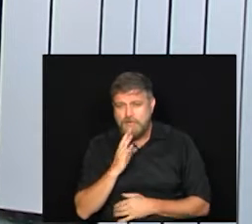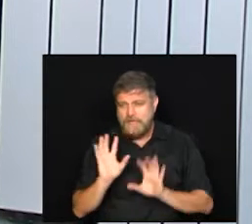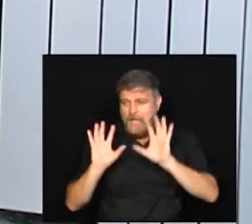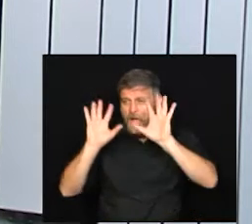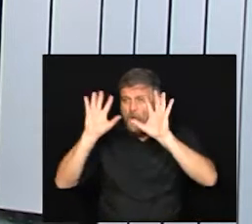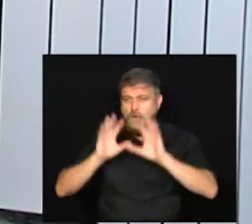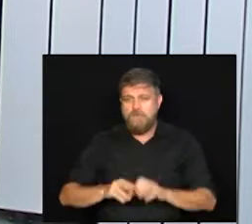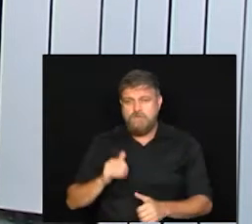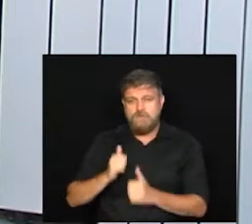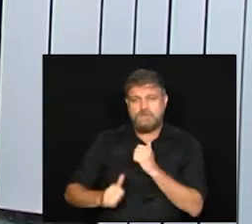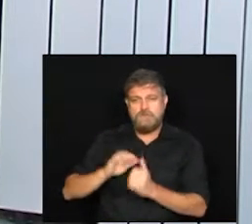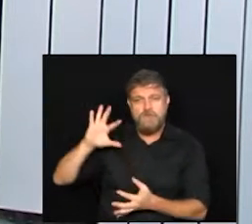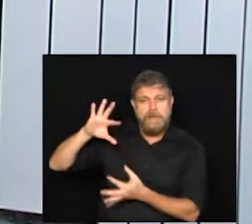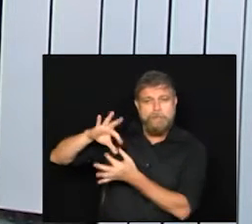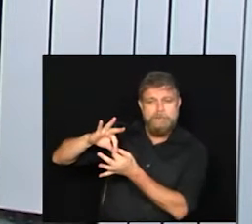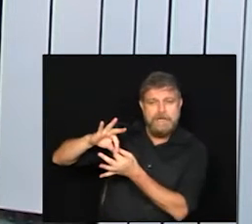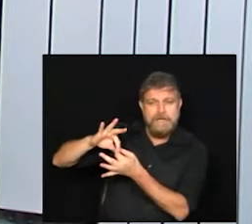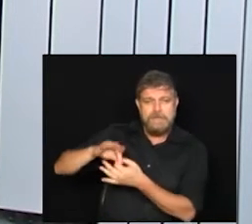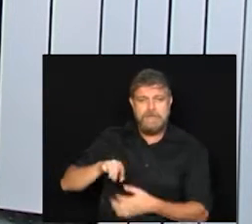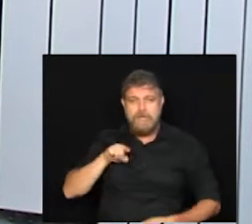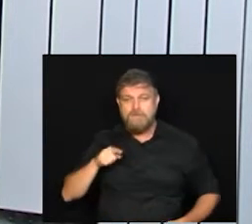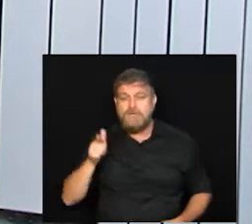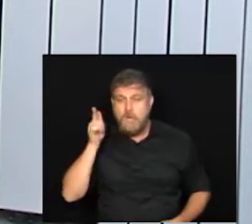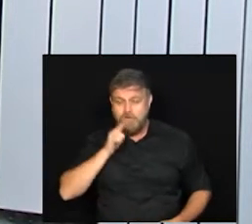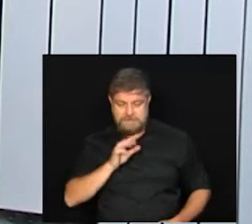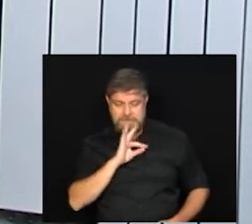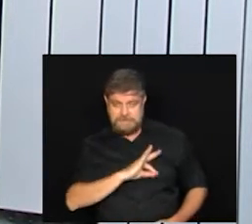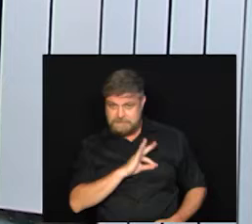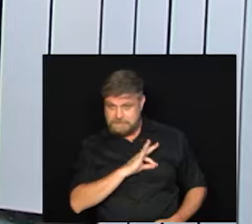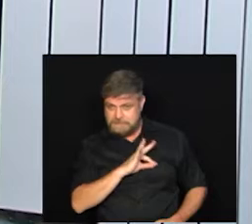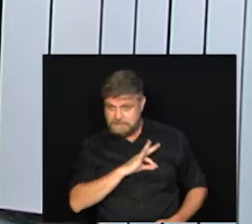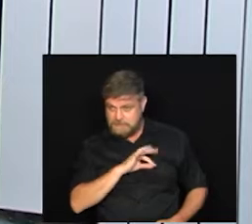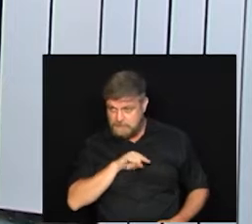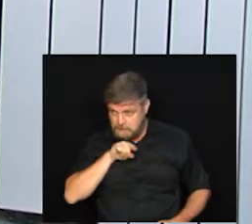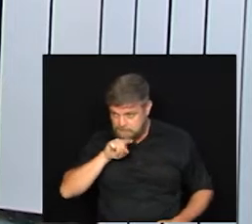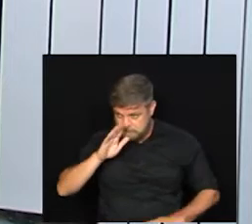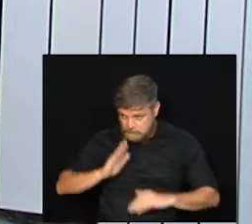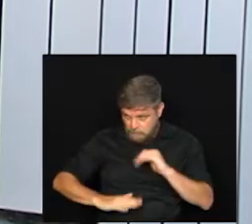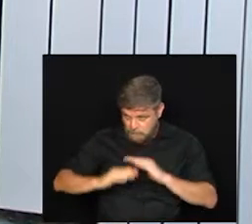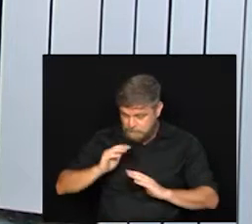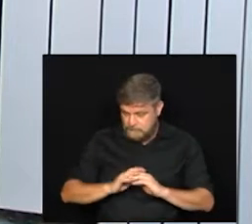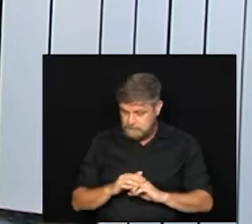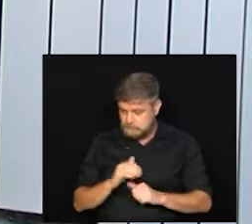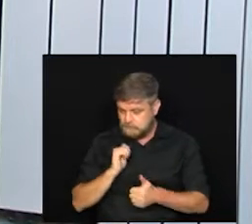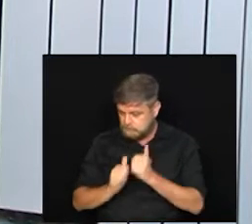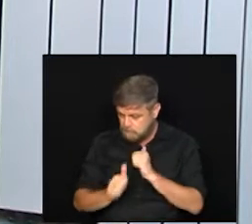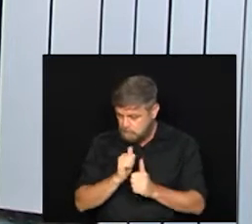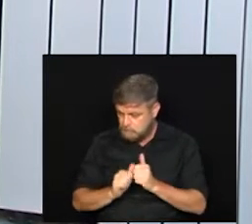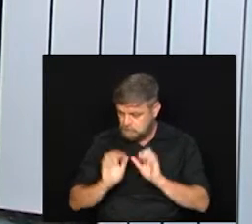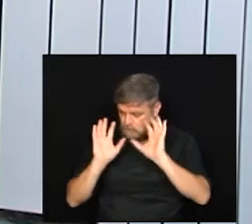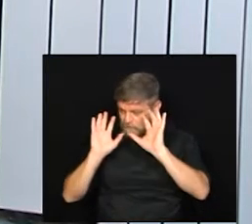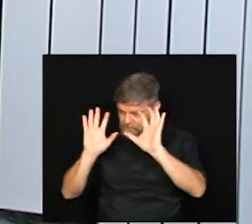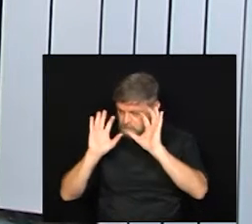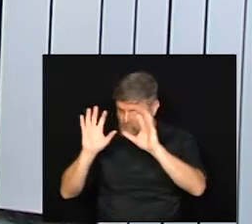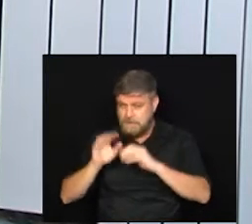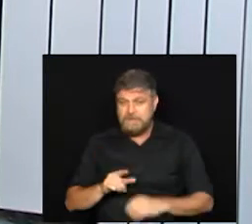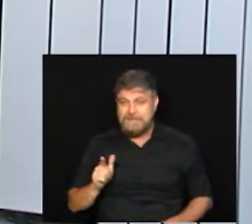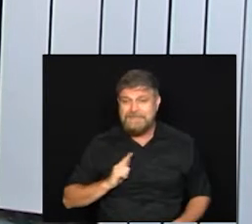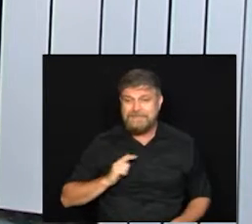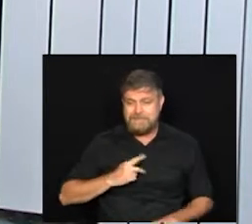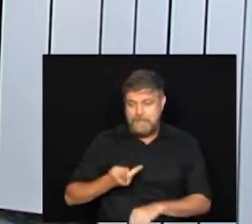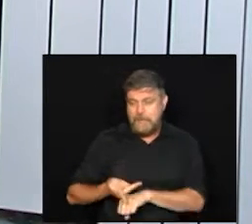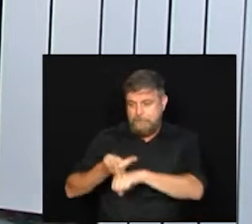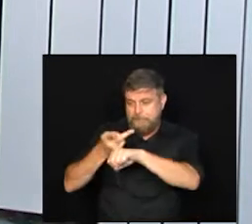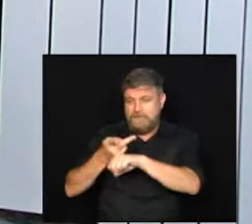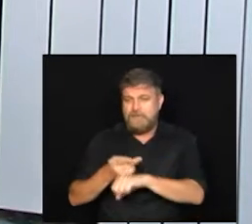futevôlei, hoje você consegue sobreviver através da modalidade? Existem premiações nos torneios, por